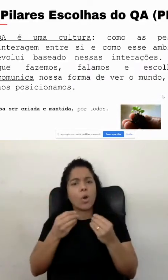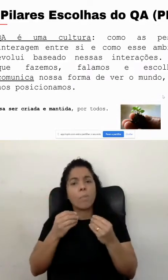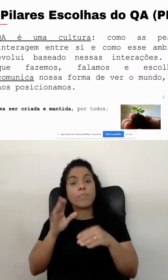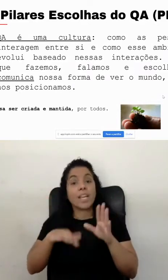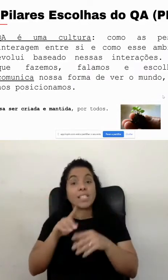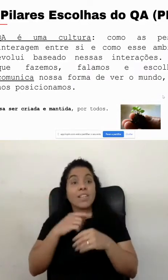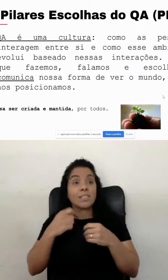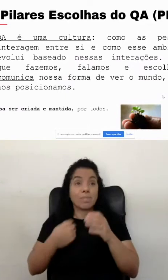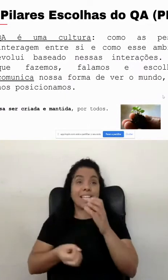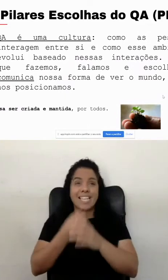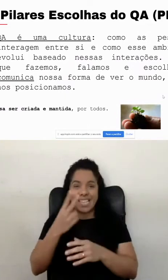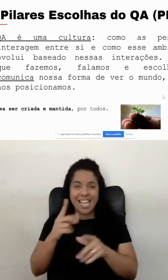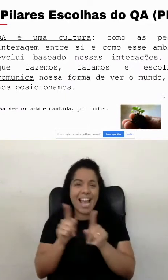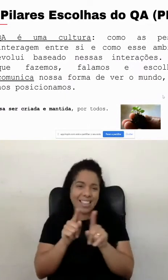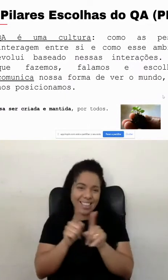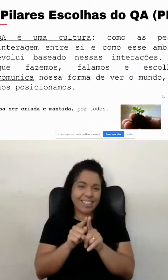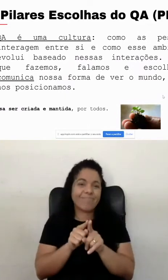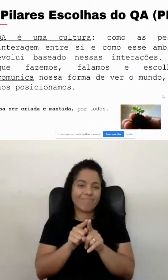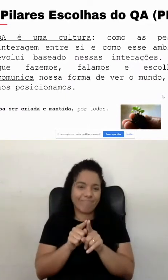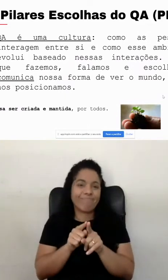vezes, ser criada, né? Você vai